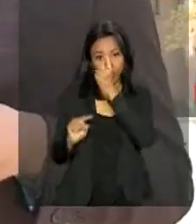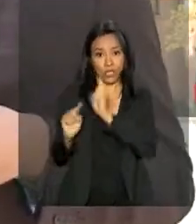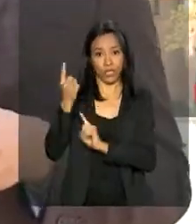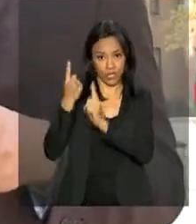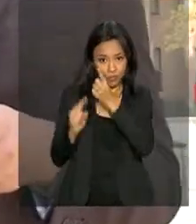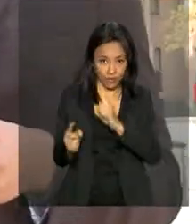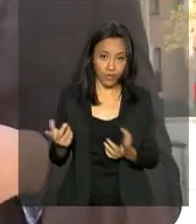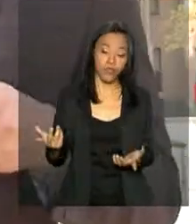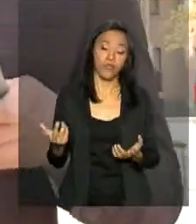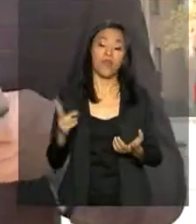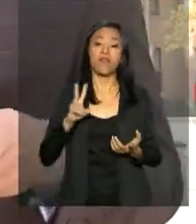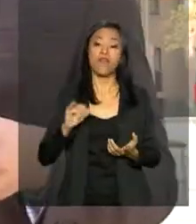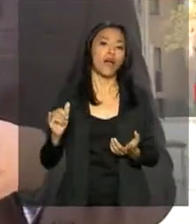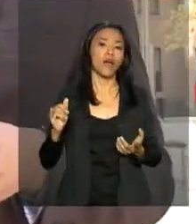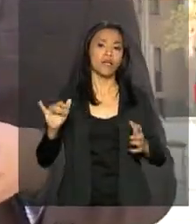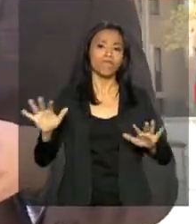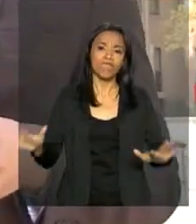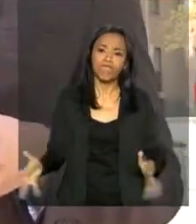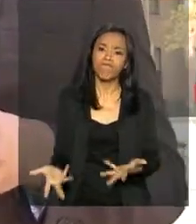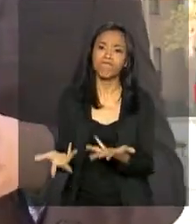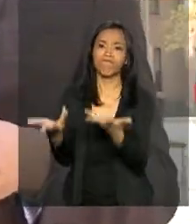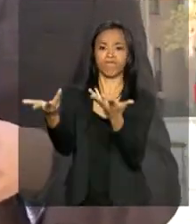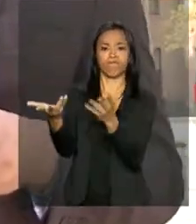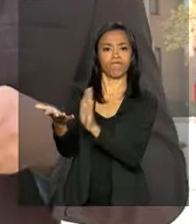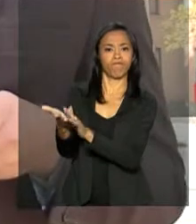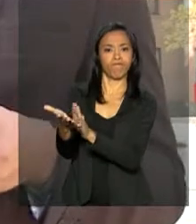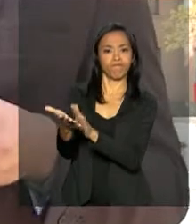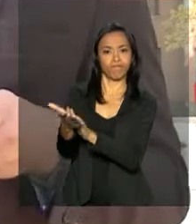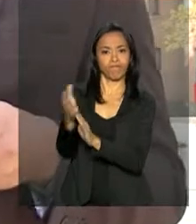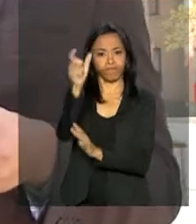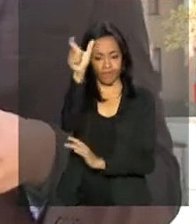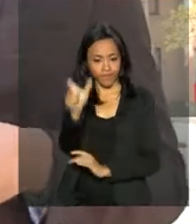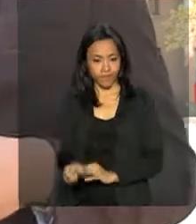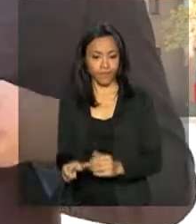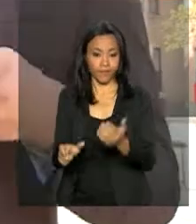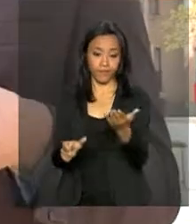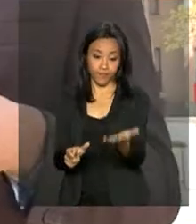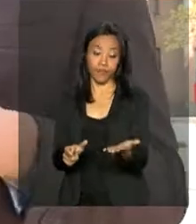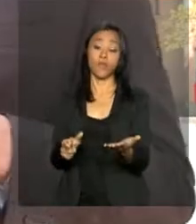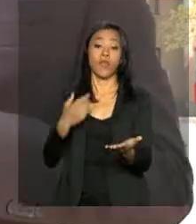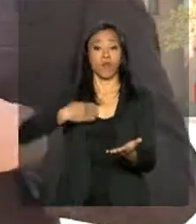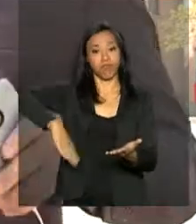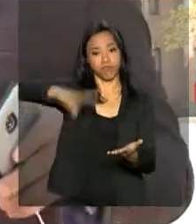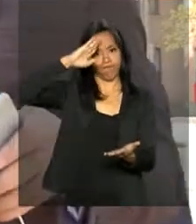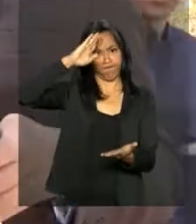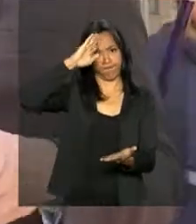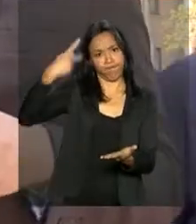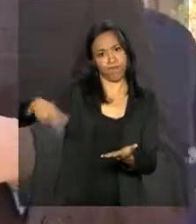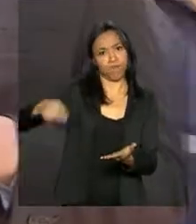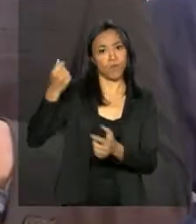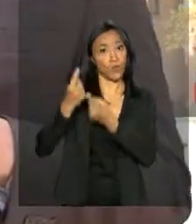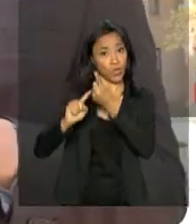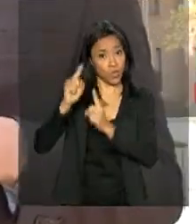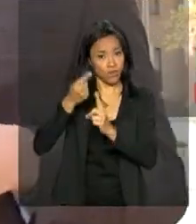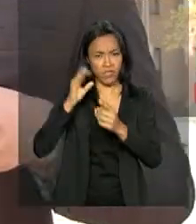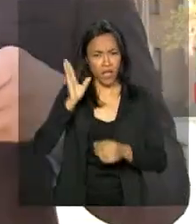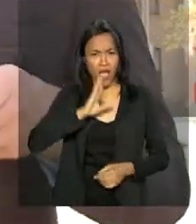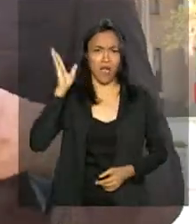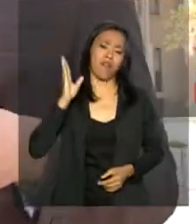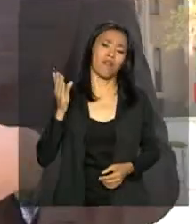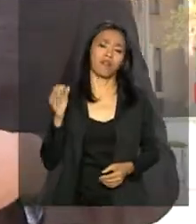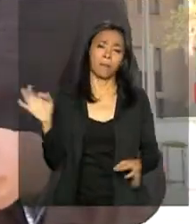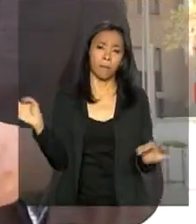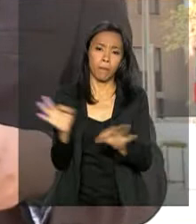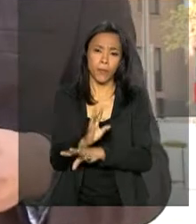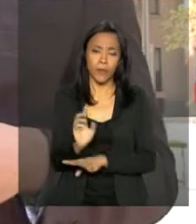aqui há um dos heróis da independência do chile logo depois vai ser uma cerimônia muito rápida aqui logo